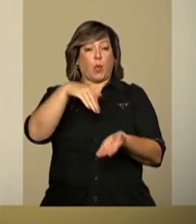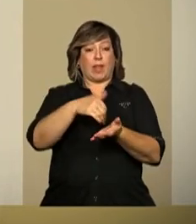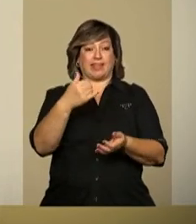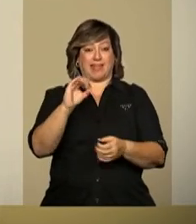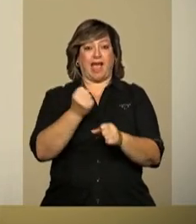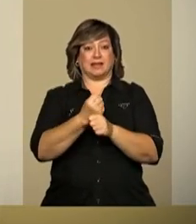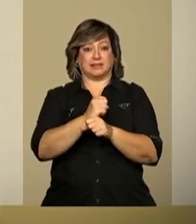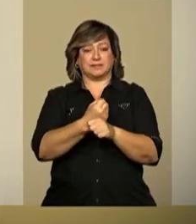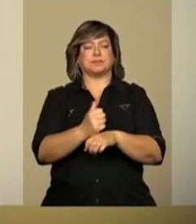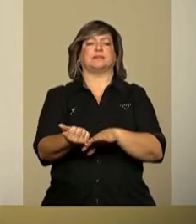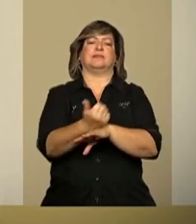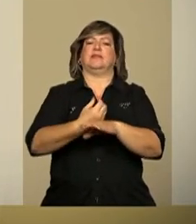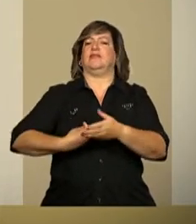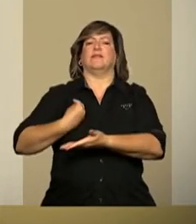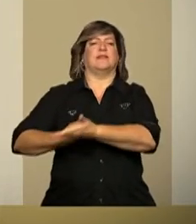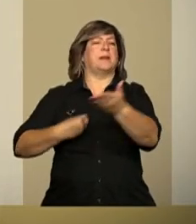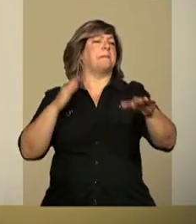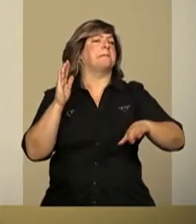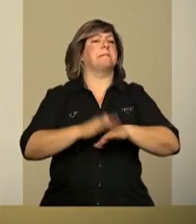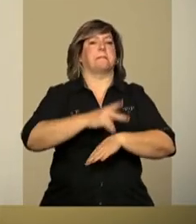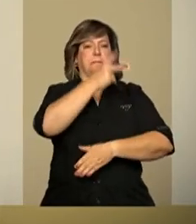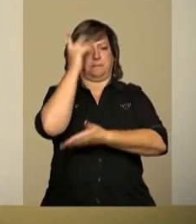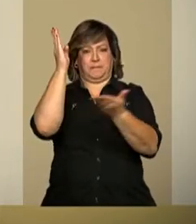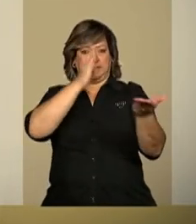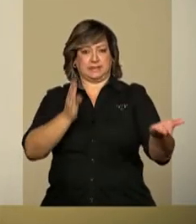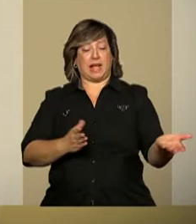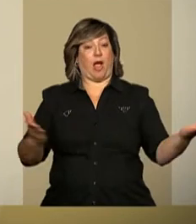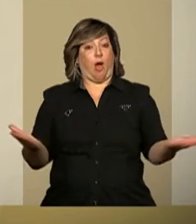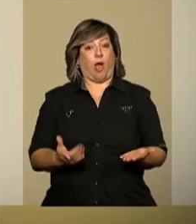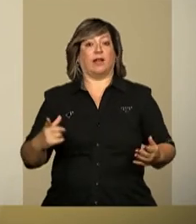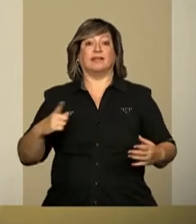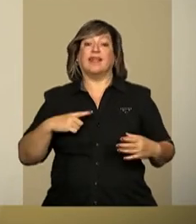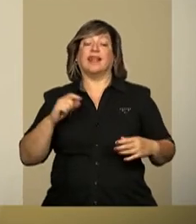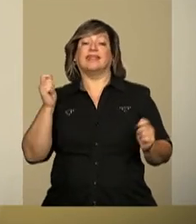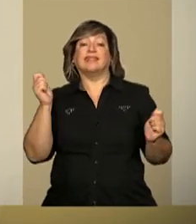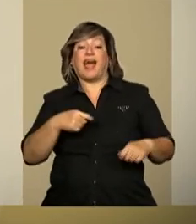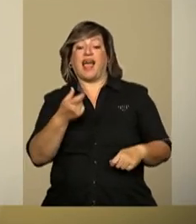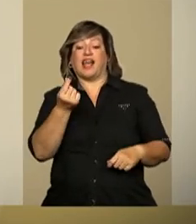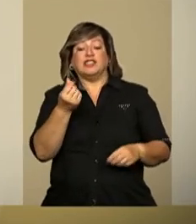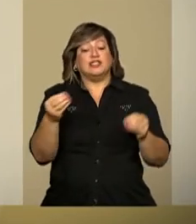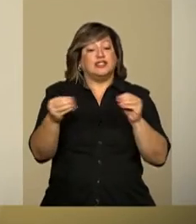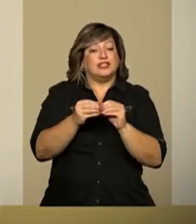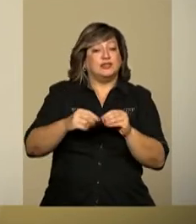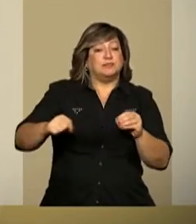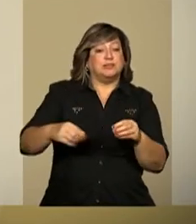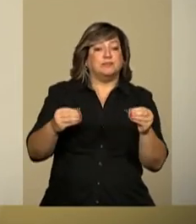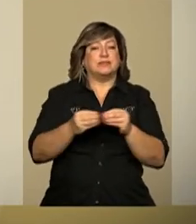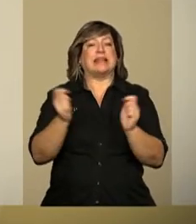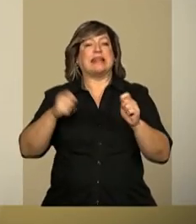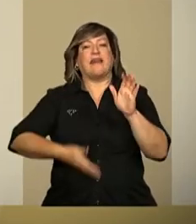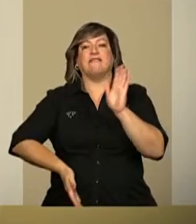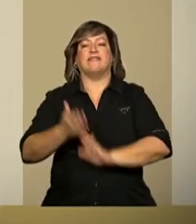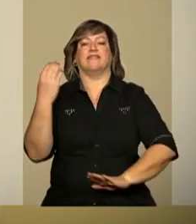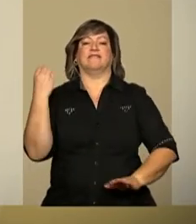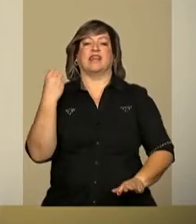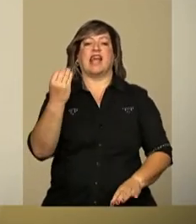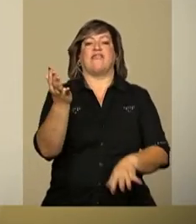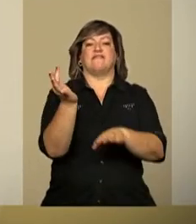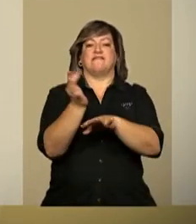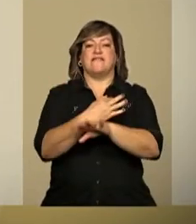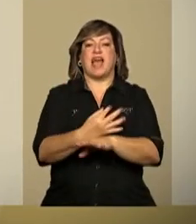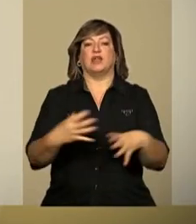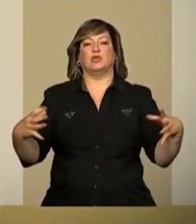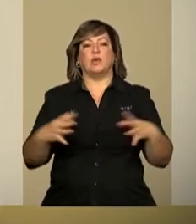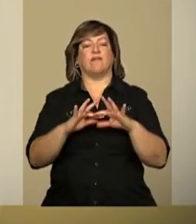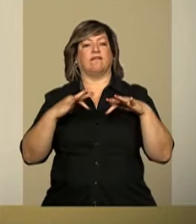Melhorou a vida de milhões de brasileiros que agora tem aquela folguinha no orçamento para viajar nas férias nos fins de semana